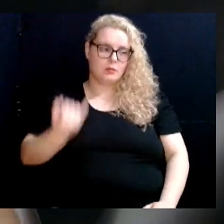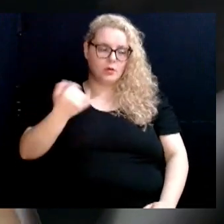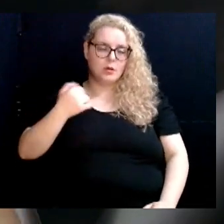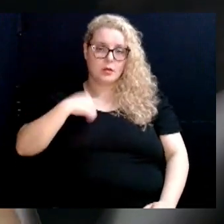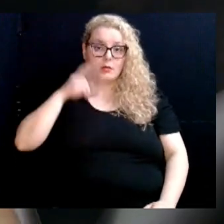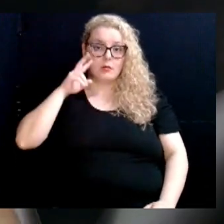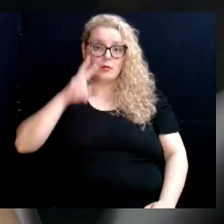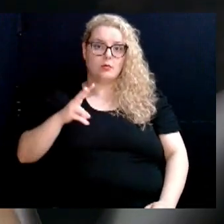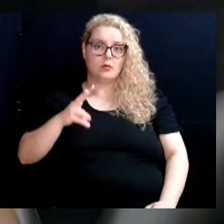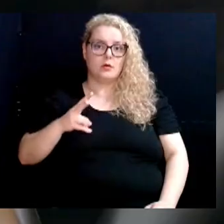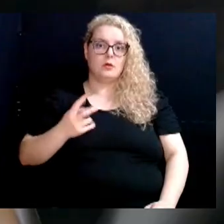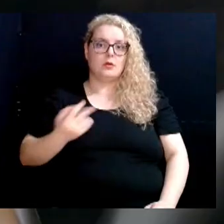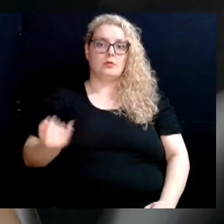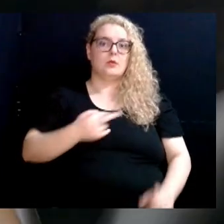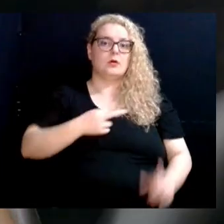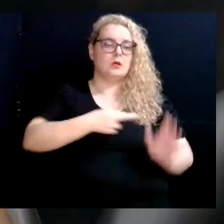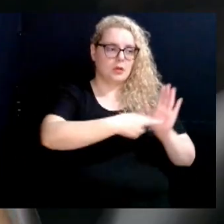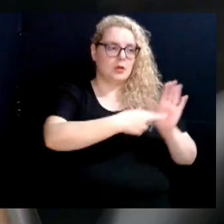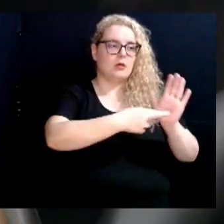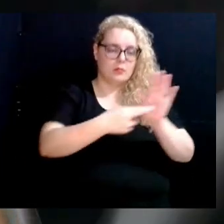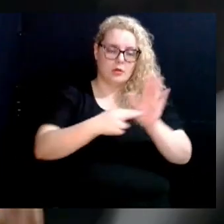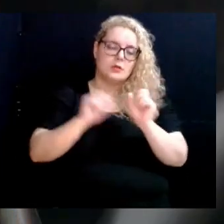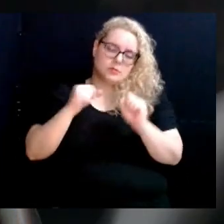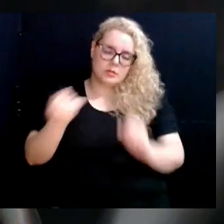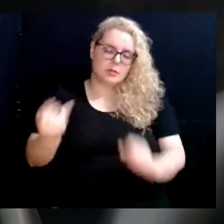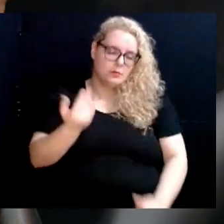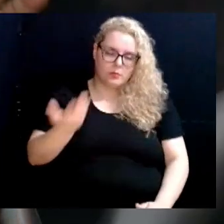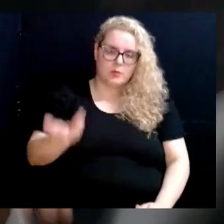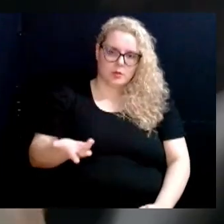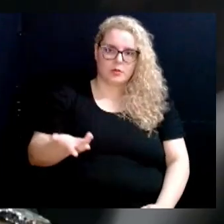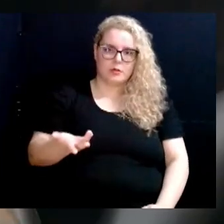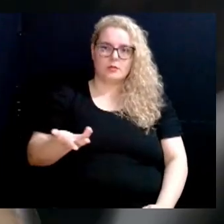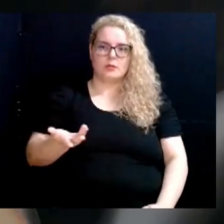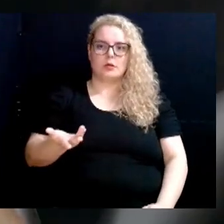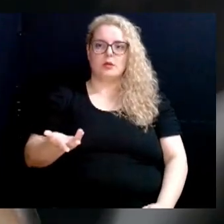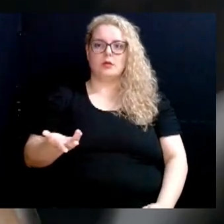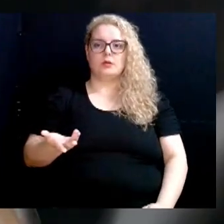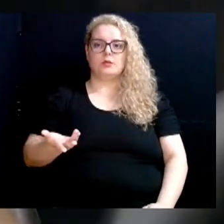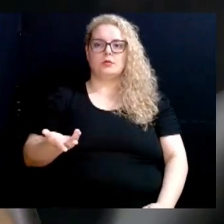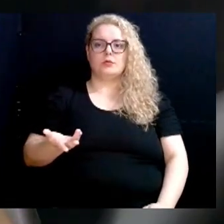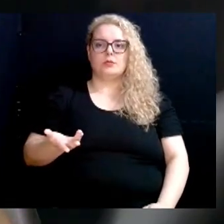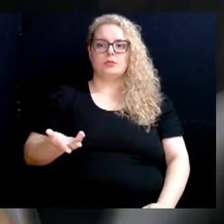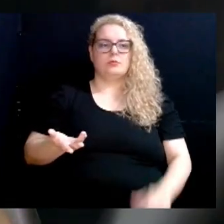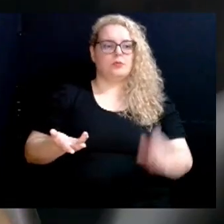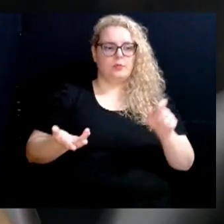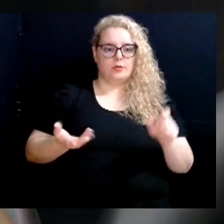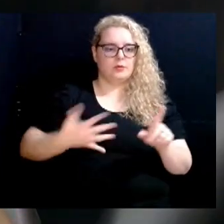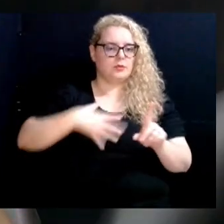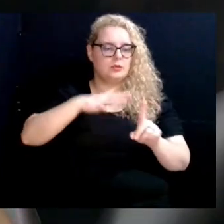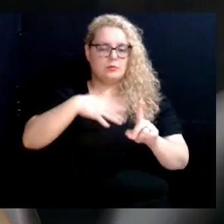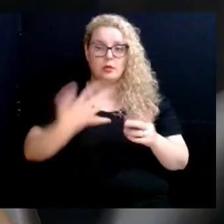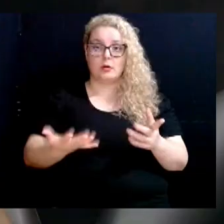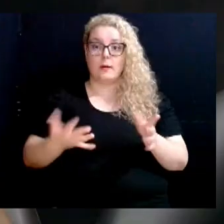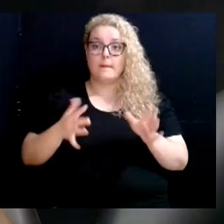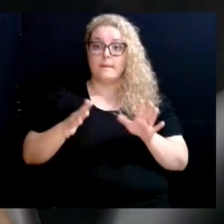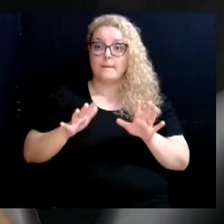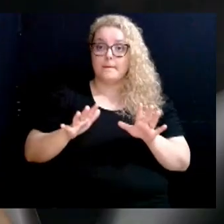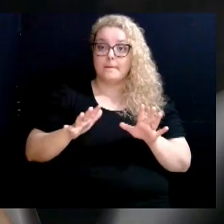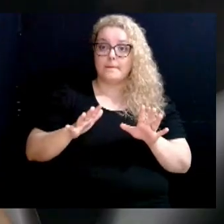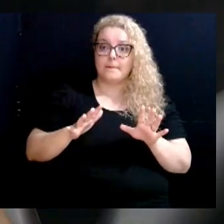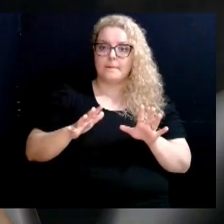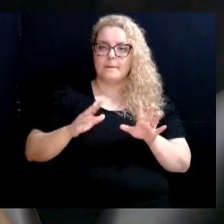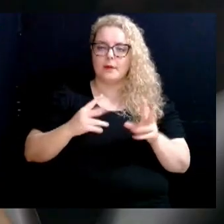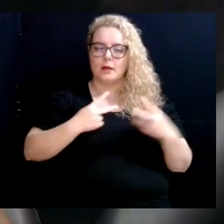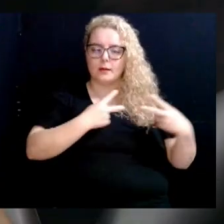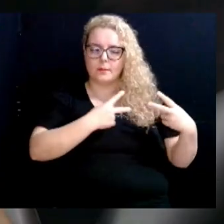ter referências. É importante essa referência de um lugar que você quer chegar, de uma pessoa que você admira, mas olhar no retrovisor e realmente